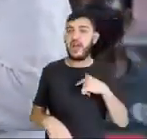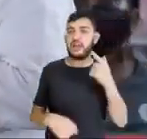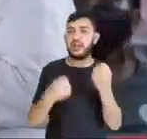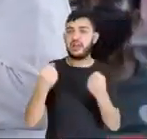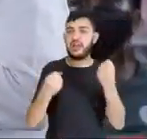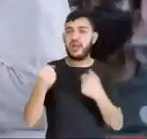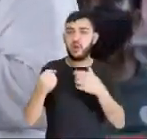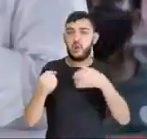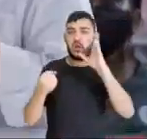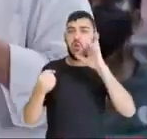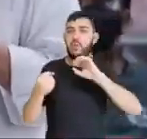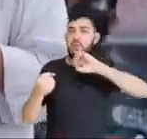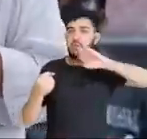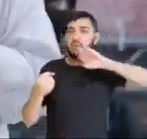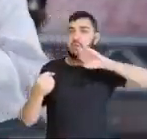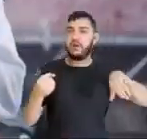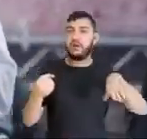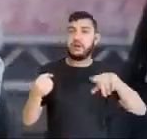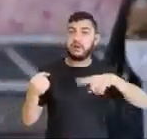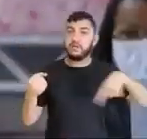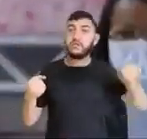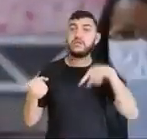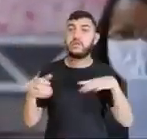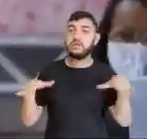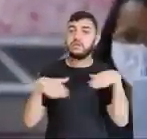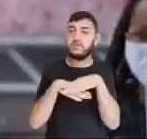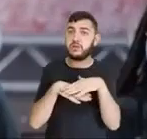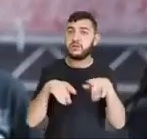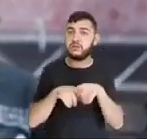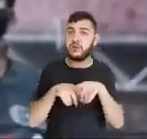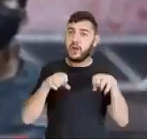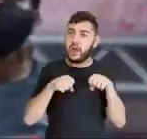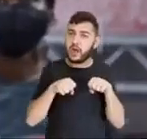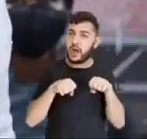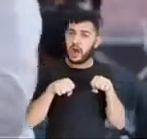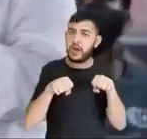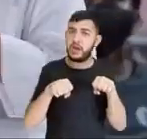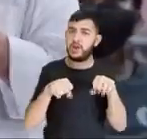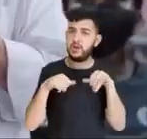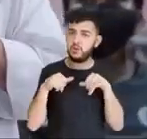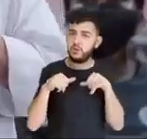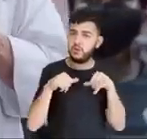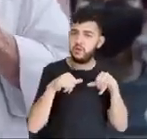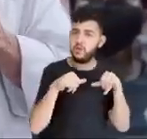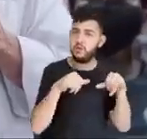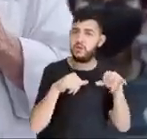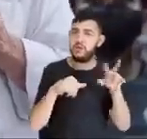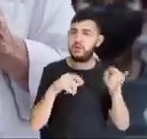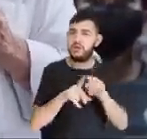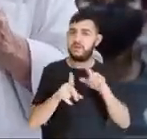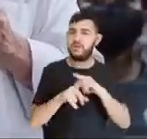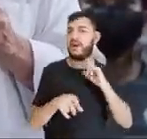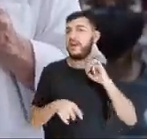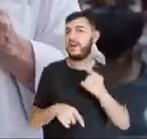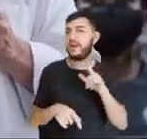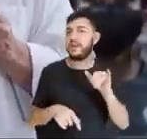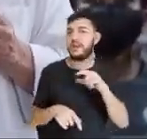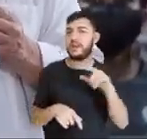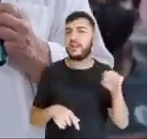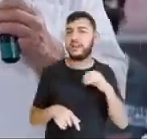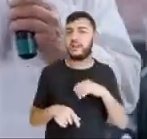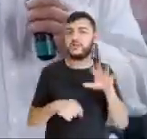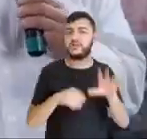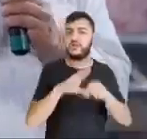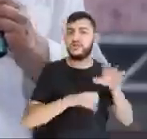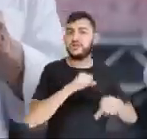E vocês, humildemente, com o carrinho de vocês, vão catar a sujeira que o canalha jogou na rua, sabe?